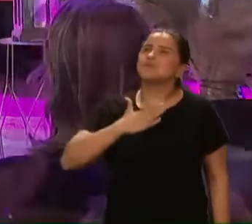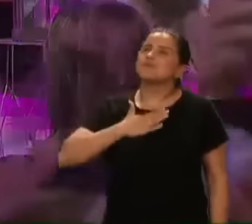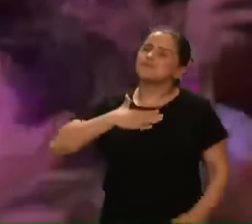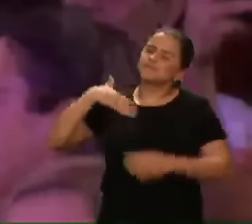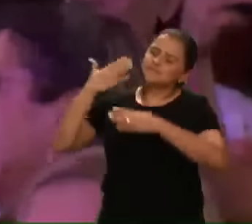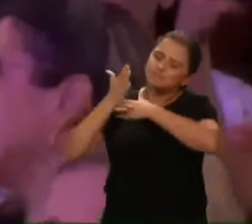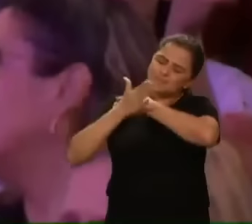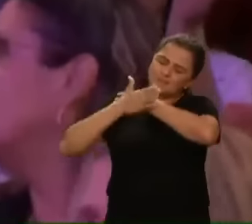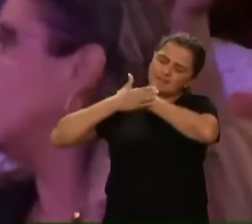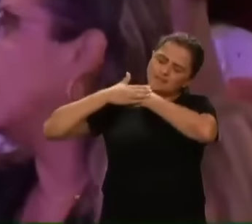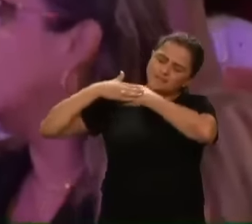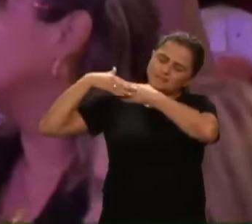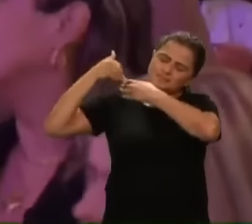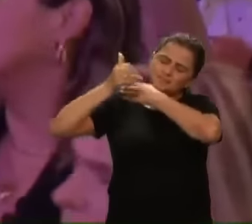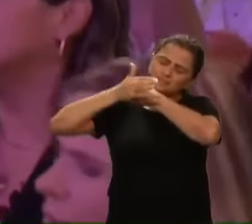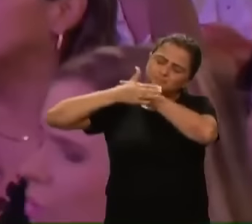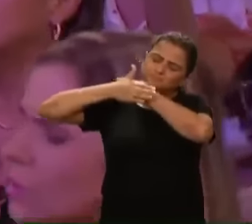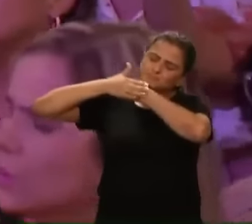meu